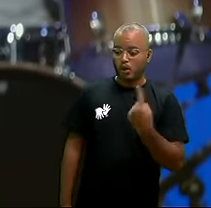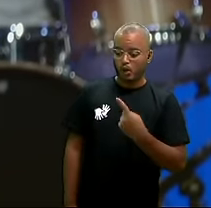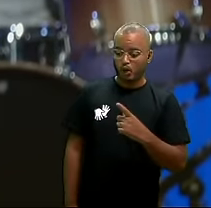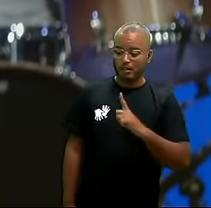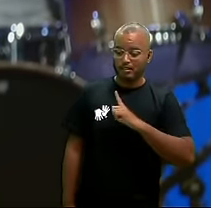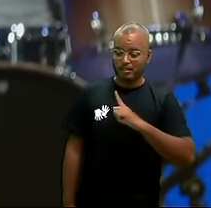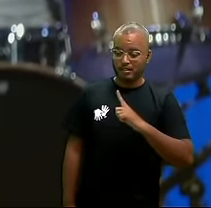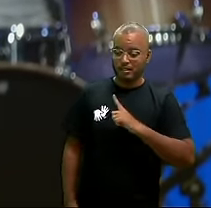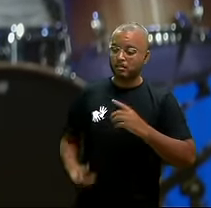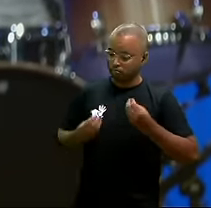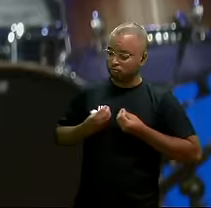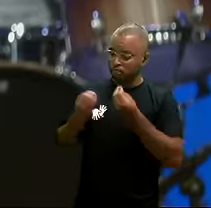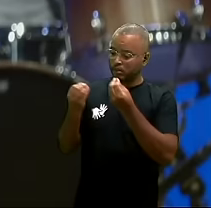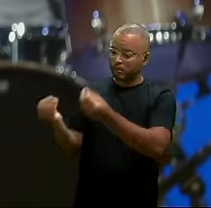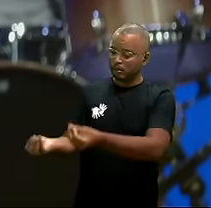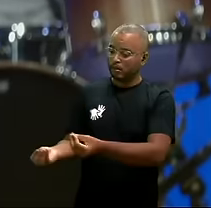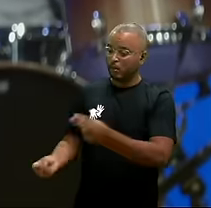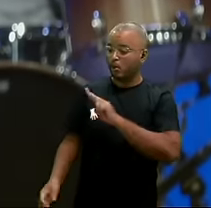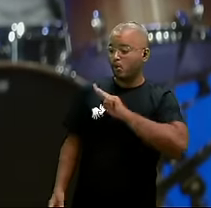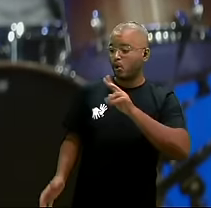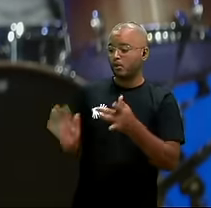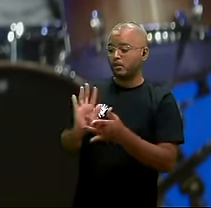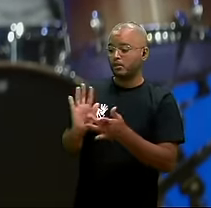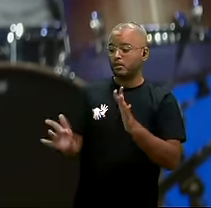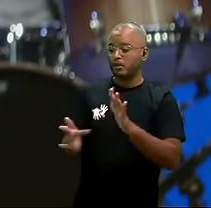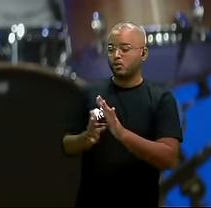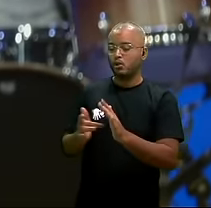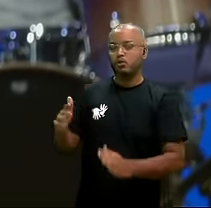E o nome de Jesus é suficiente.